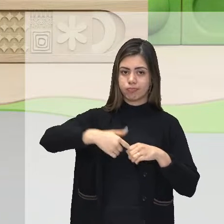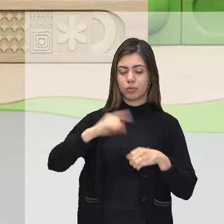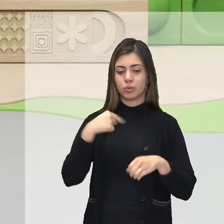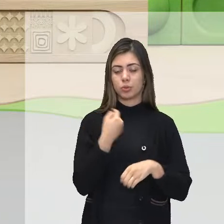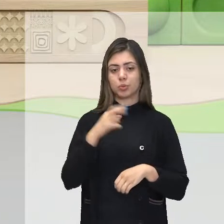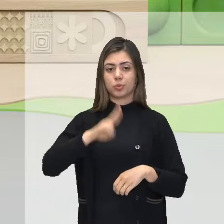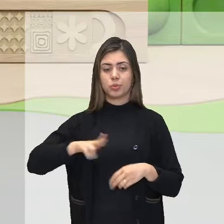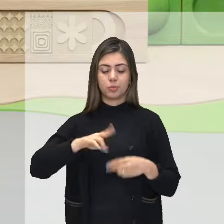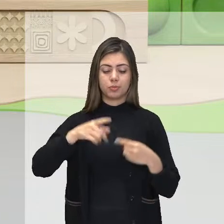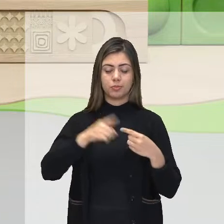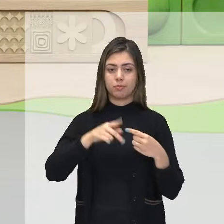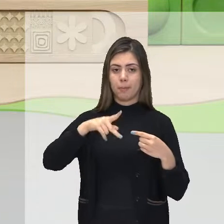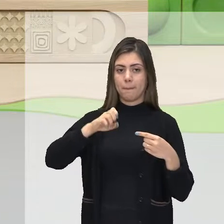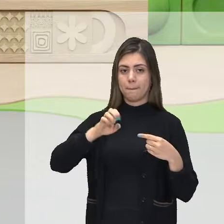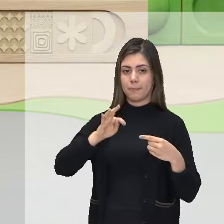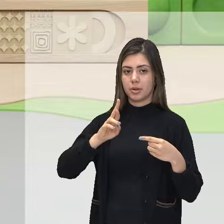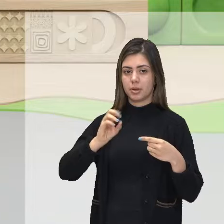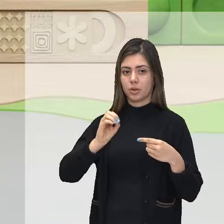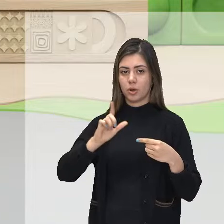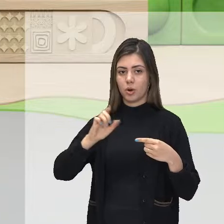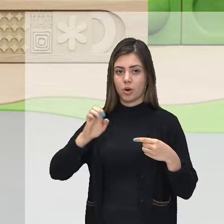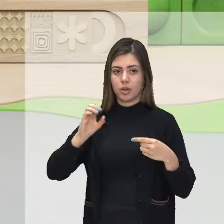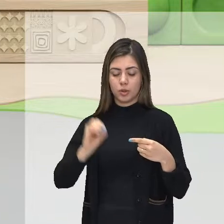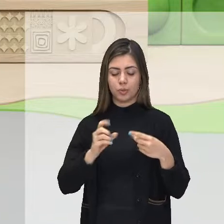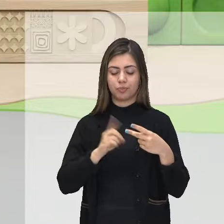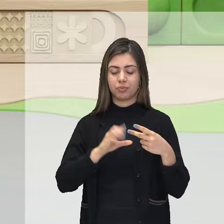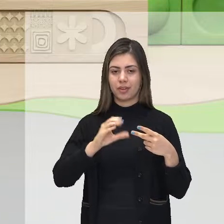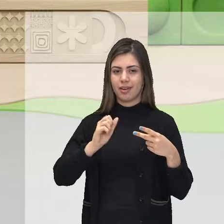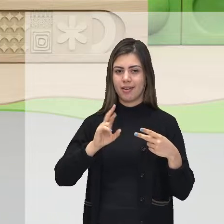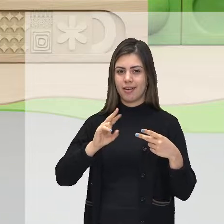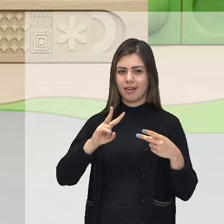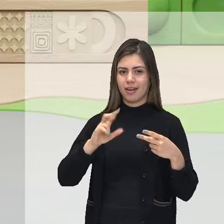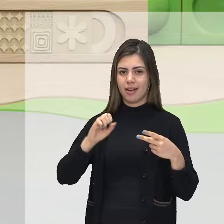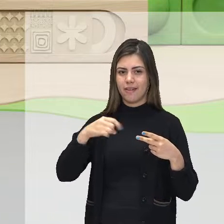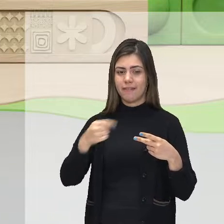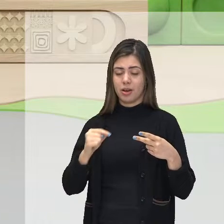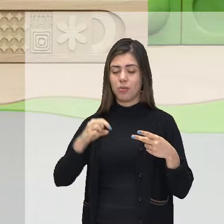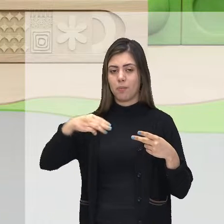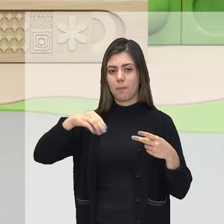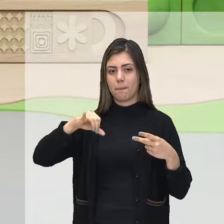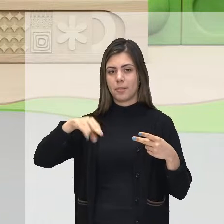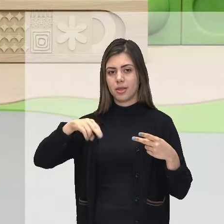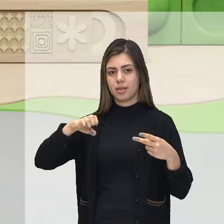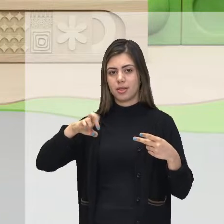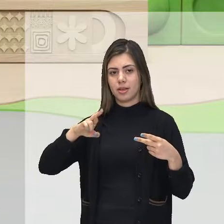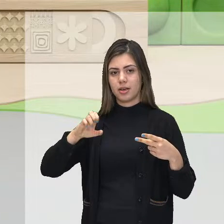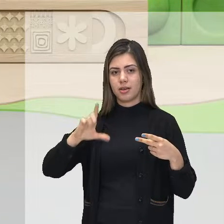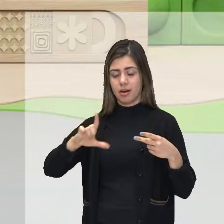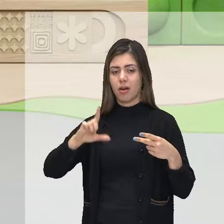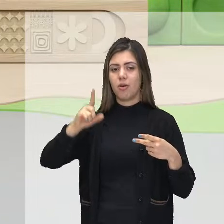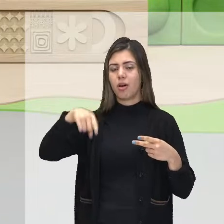o petróleo, o carvão mineral, né? Que também ele